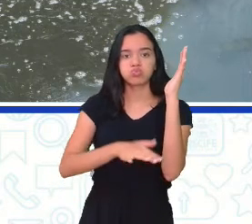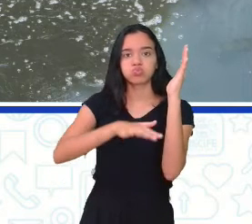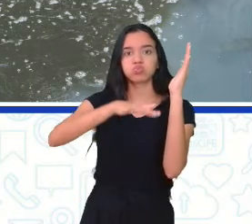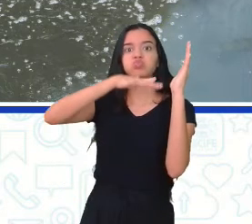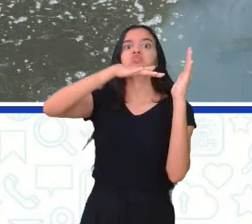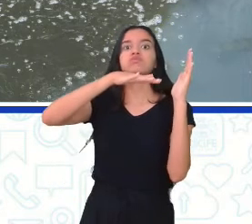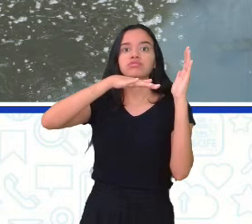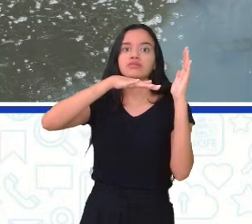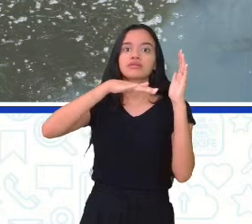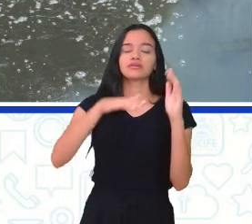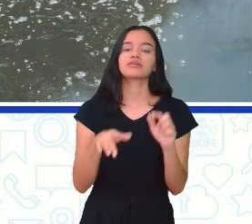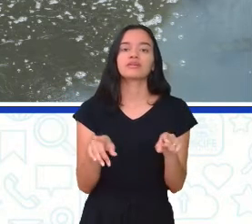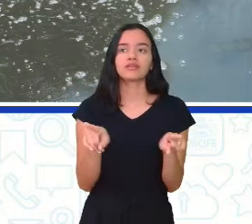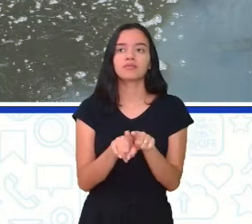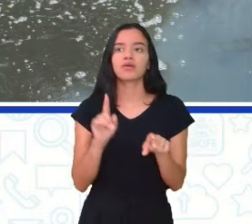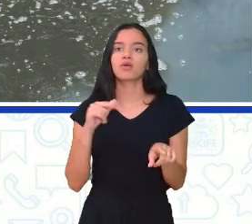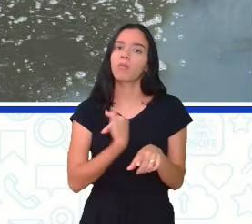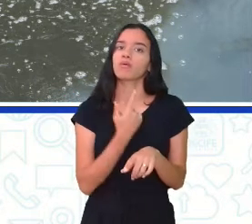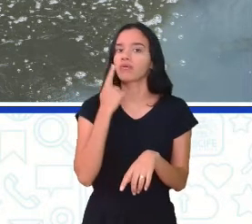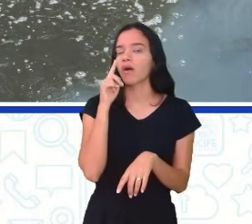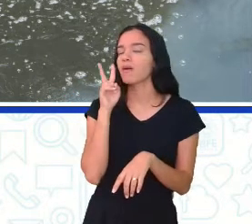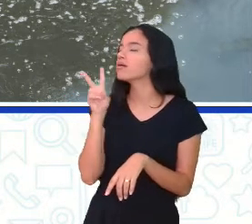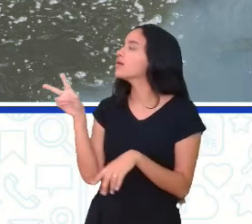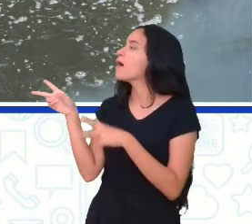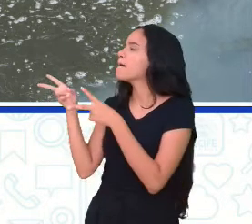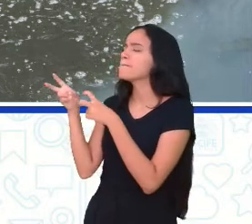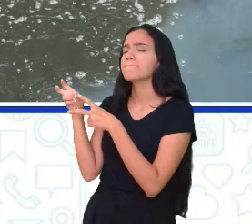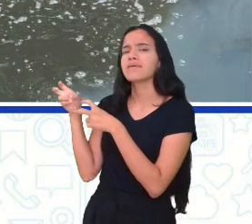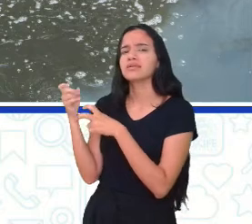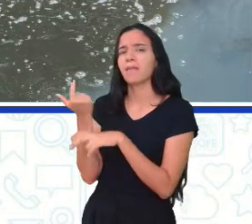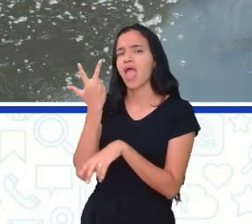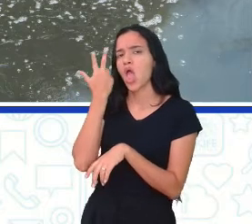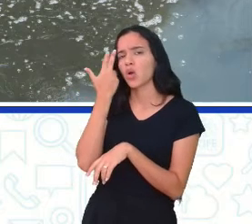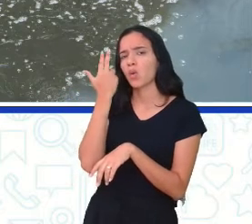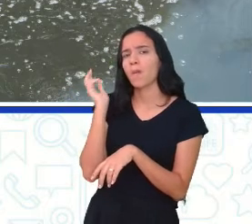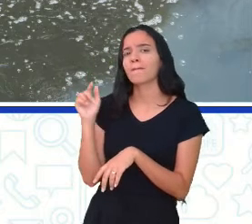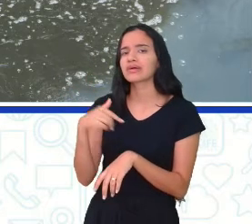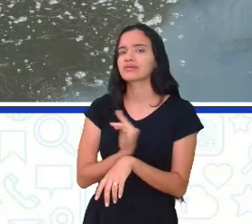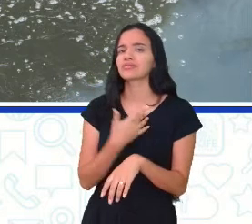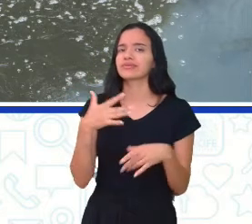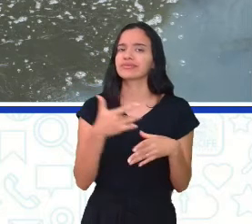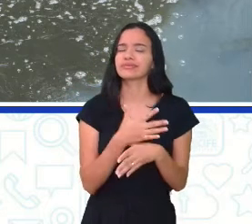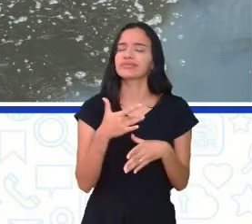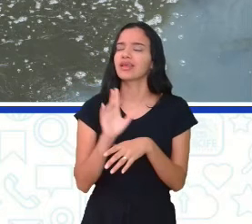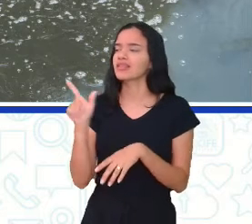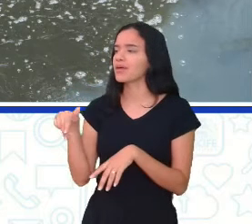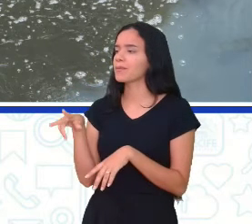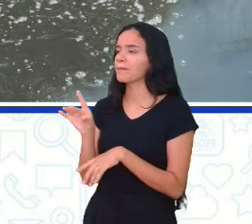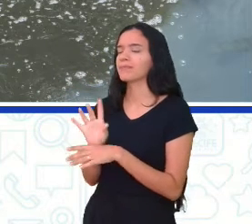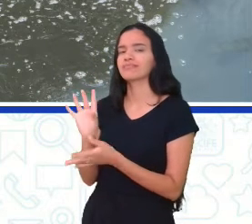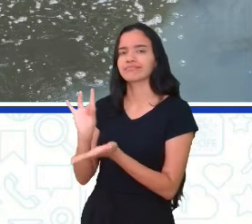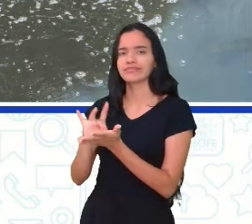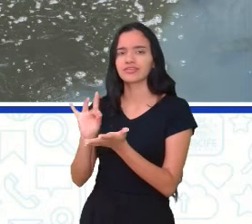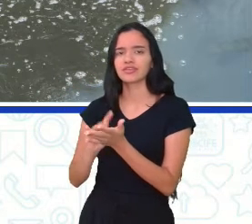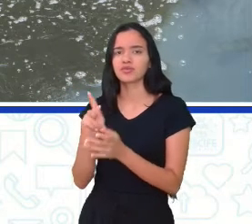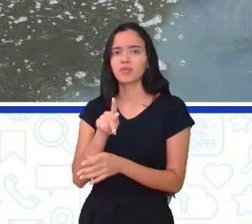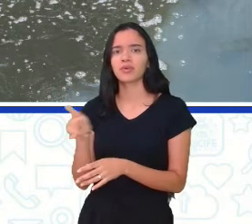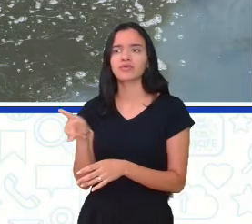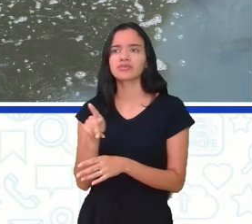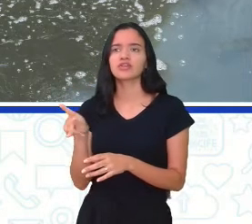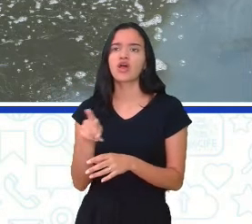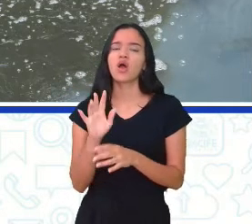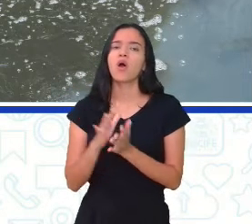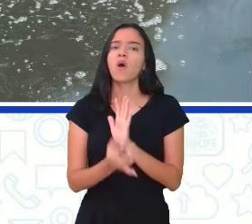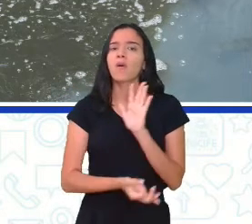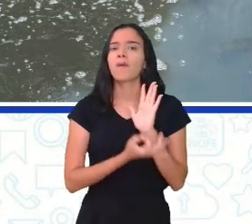um canal desse aí, como a gente consegue observar, né? Muito comum aqui na nossa cidade, né, professor Ricardo? Comenta aí sobre essa